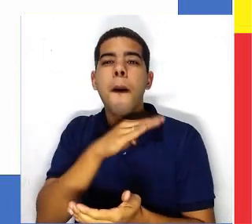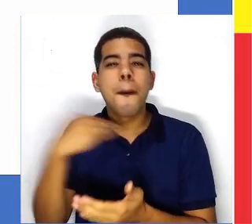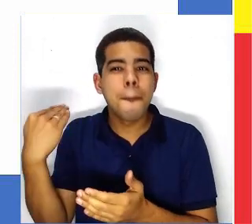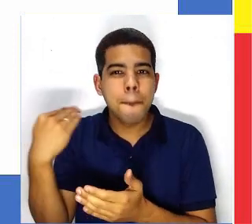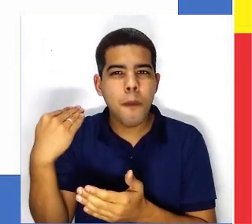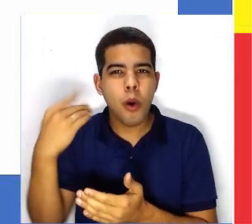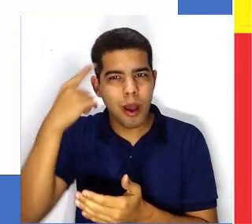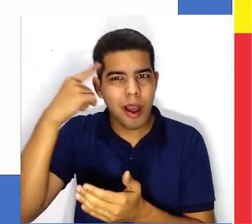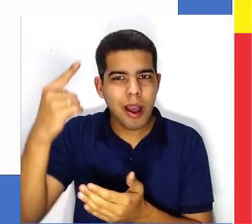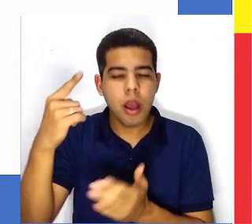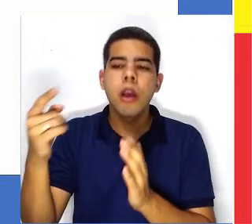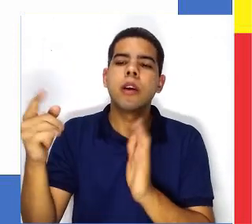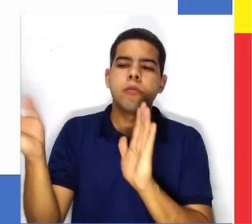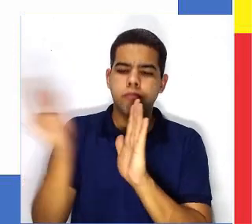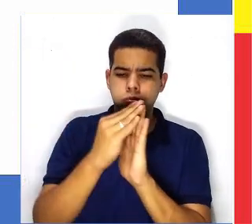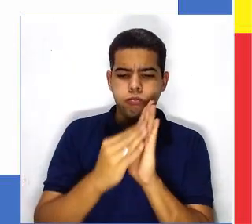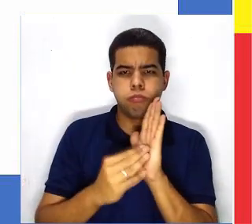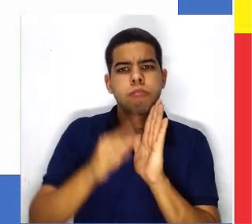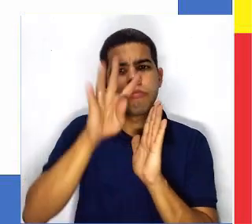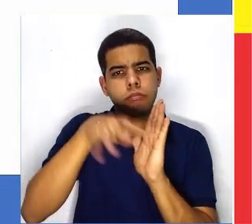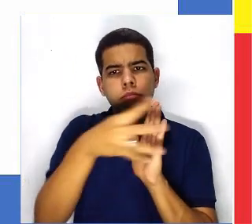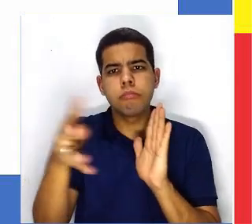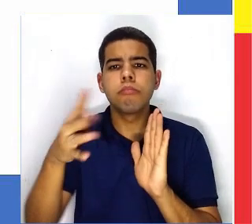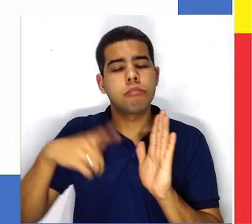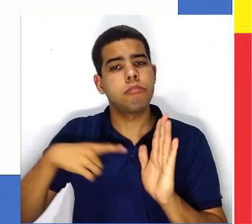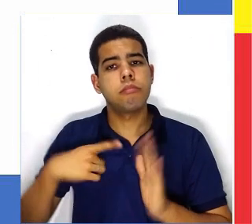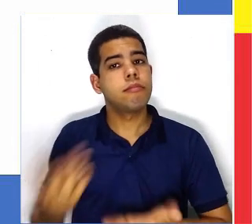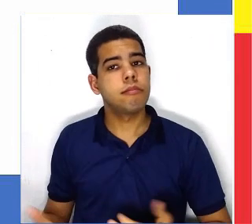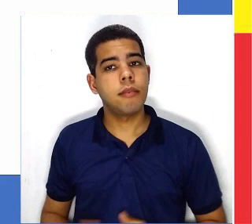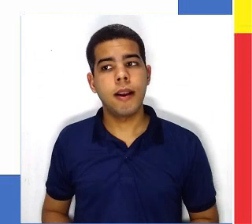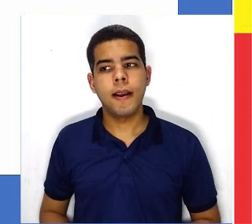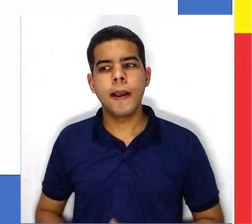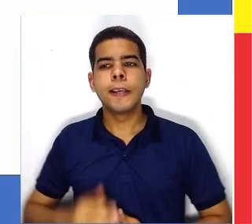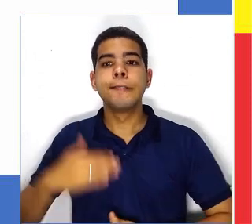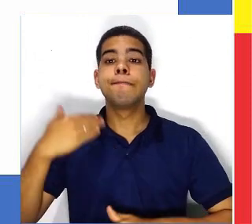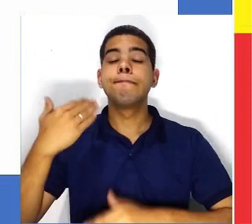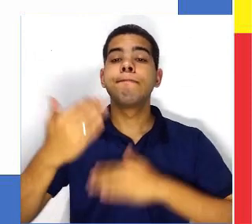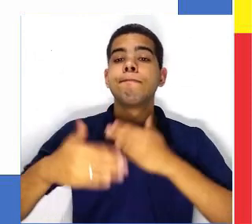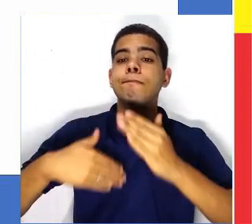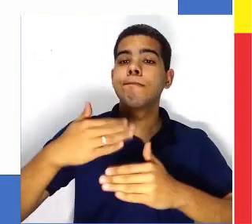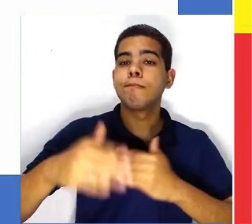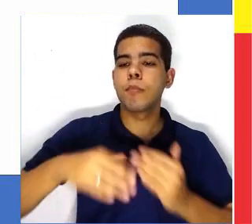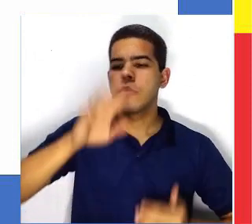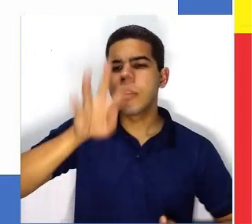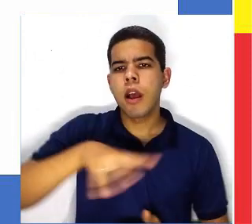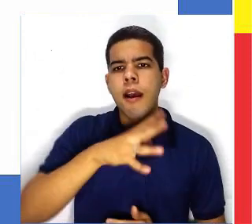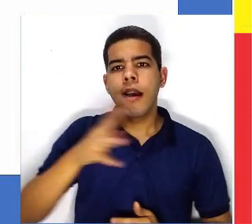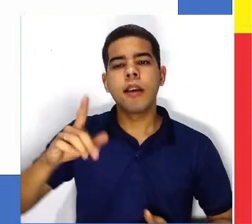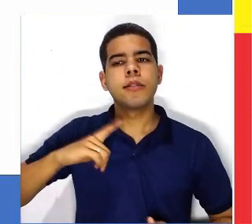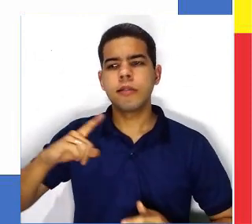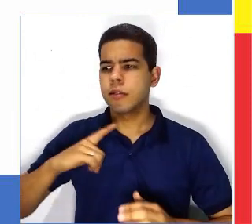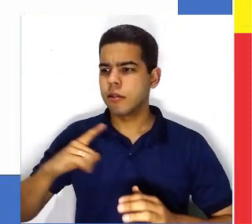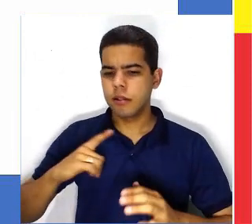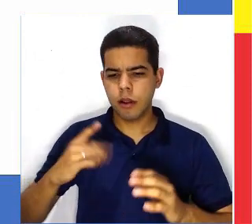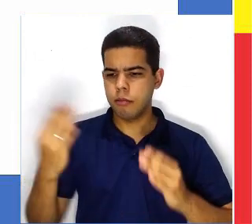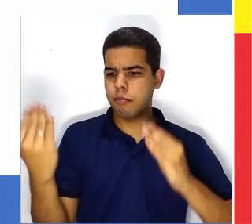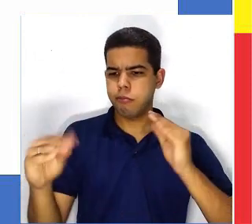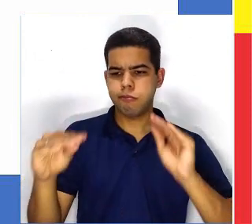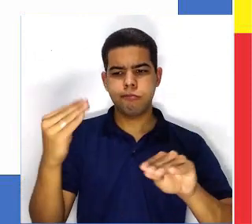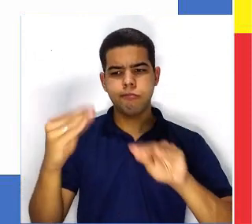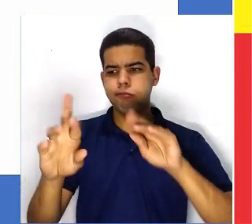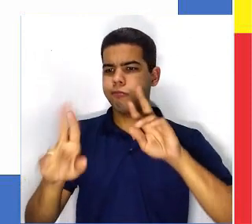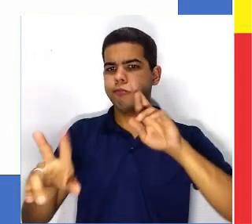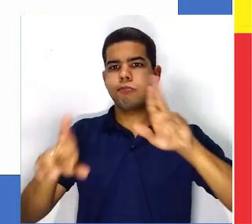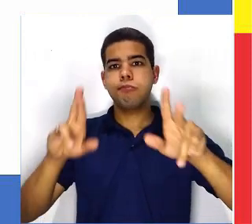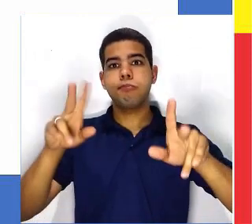as tabelas e os primeiros números relativos. Com o passar do tempo, as tabelas tornaram-se mais completas, surgiram